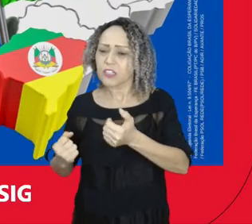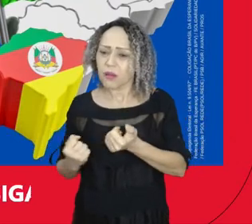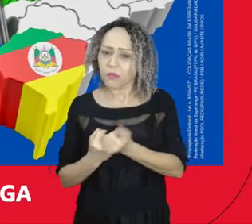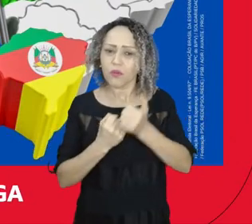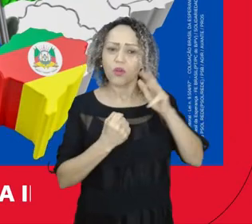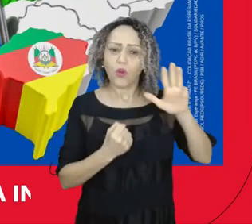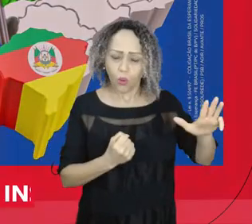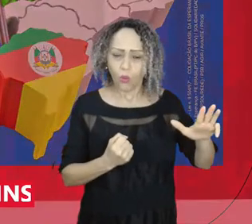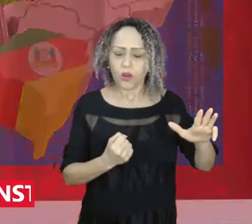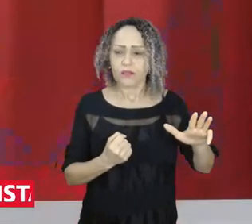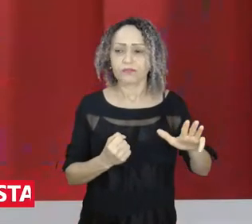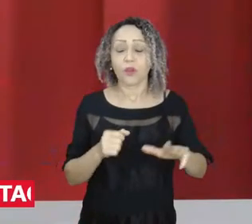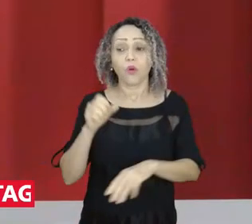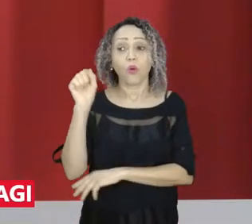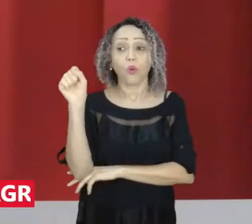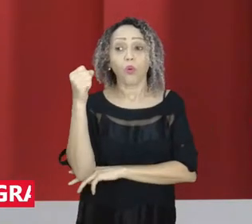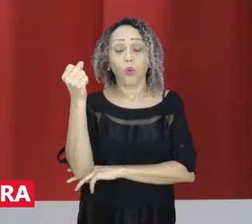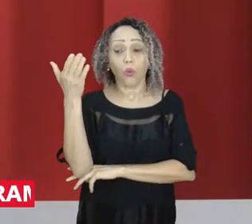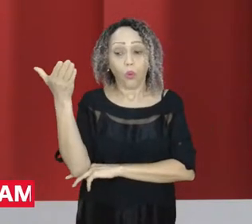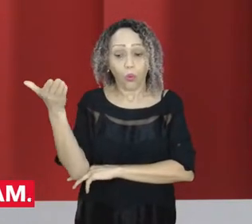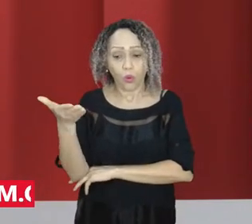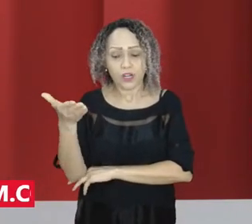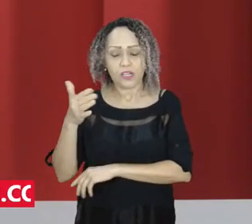candidatura Lula-Alckmin. Já em